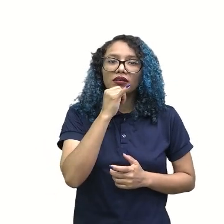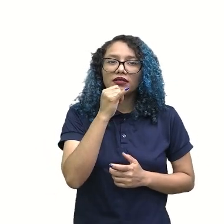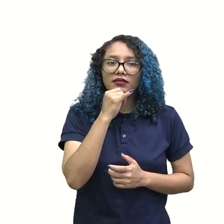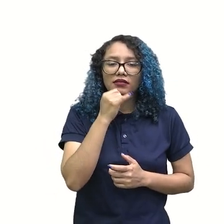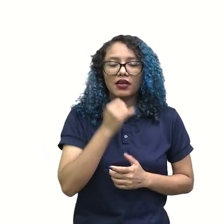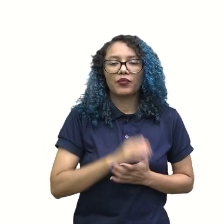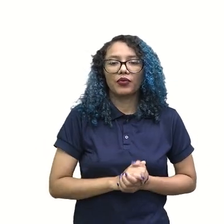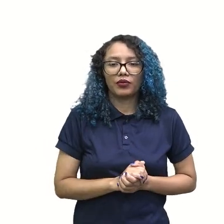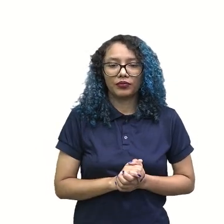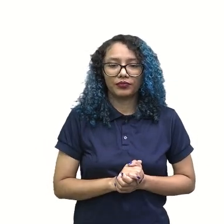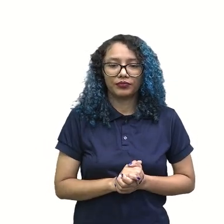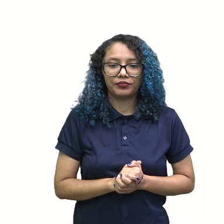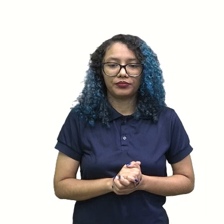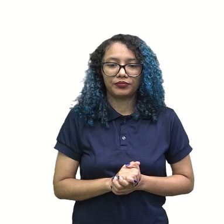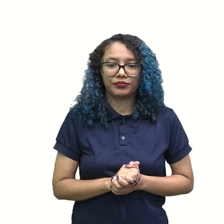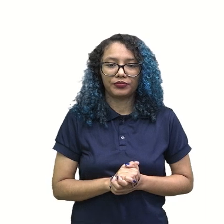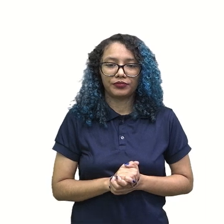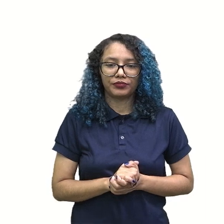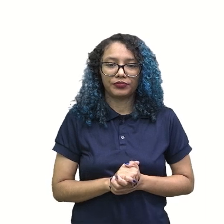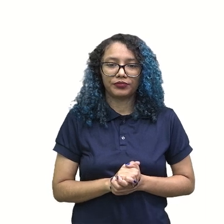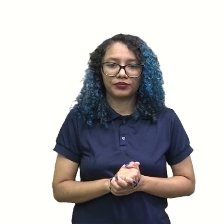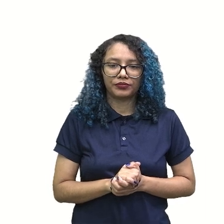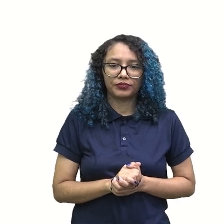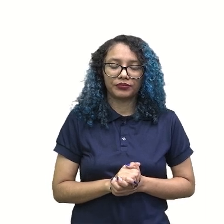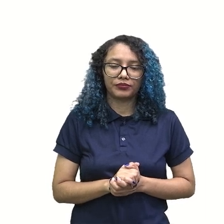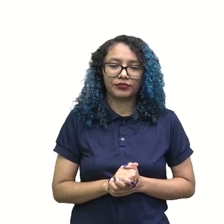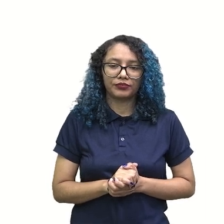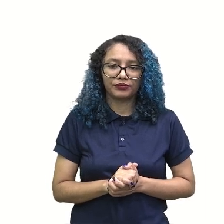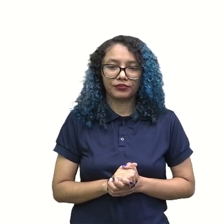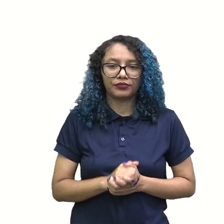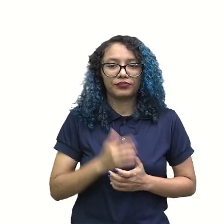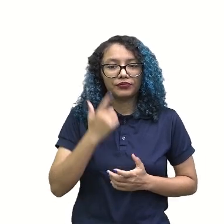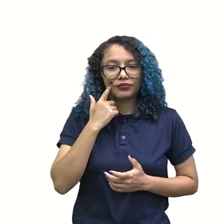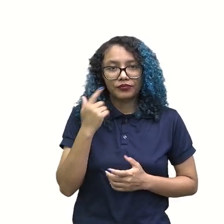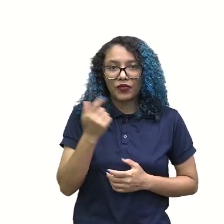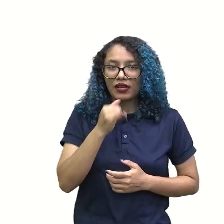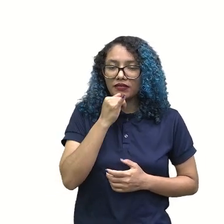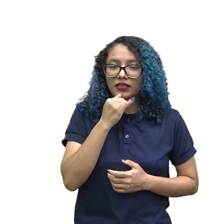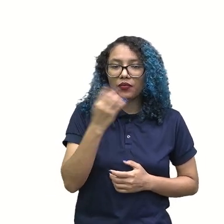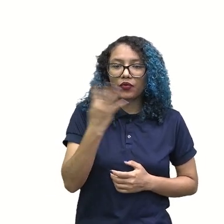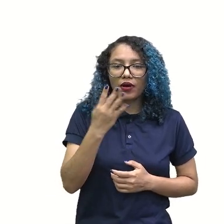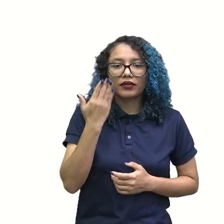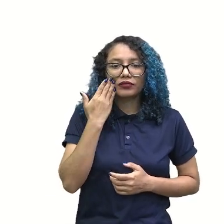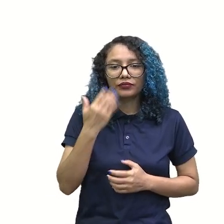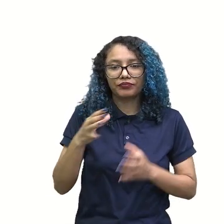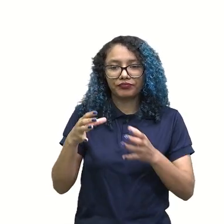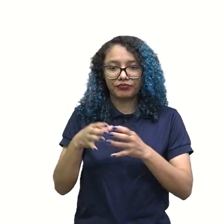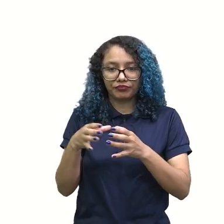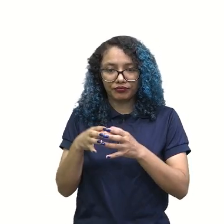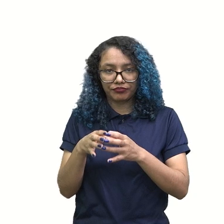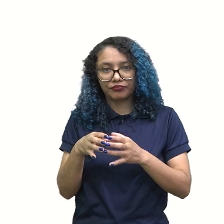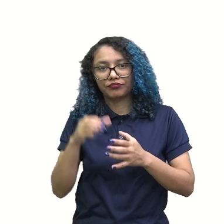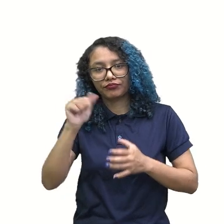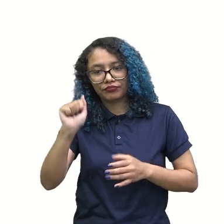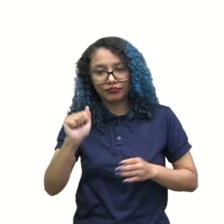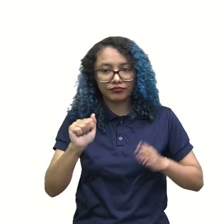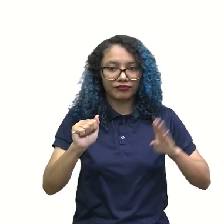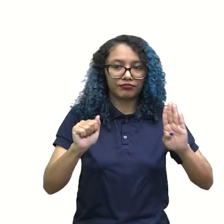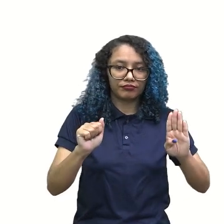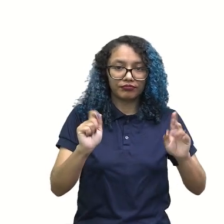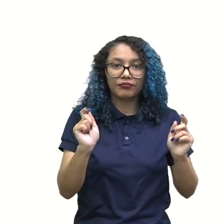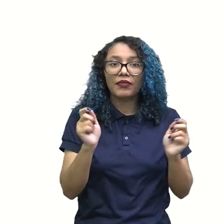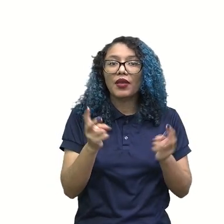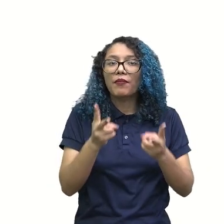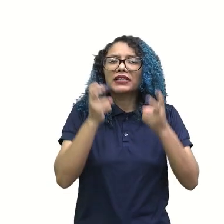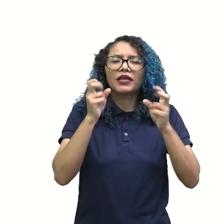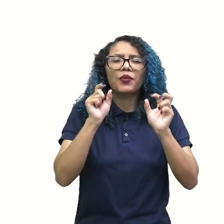Eu vou ter aqui o conjunto A, vou ter o conjunto B, e o que é que eu